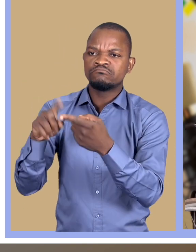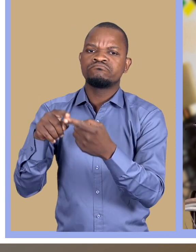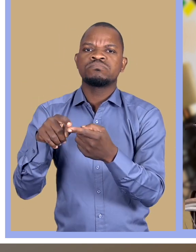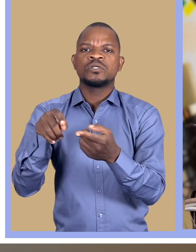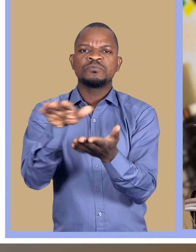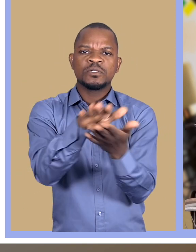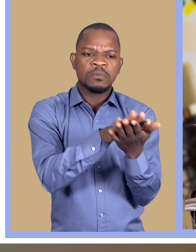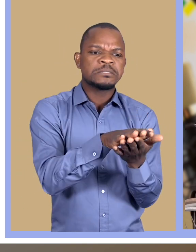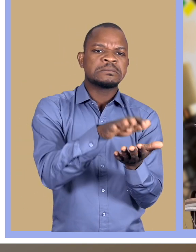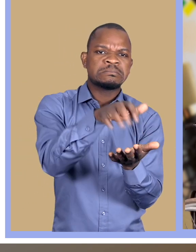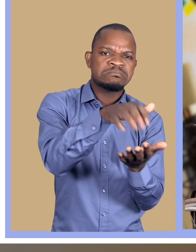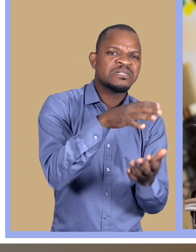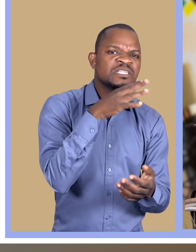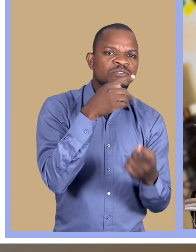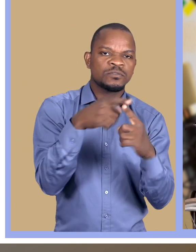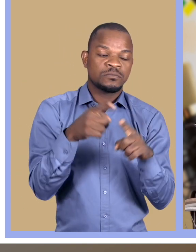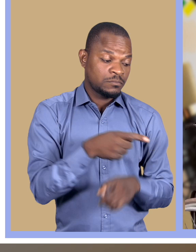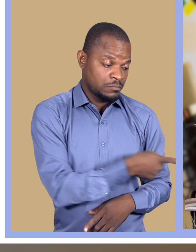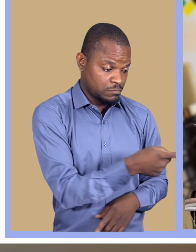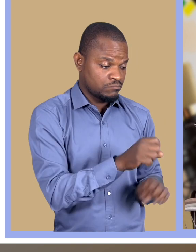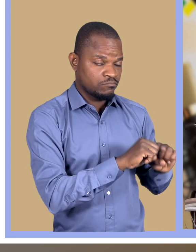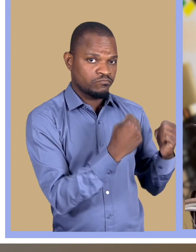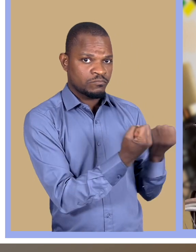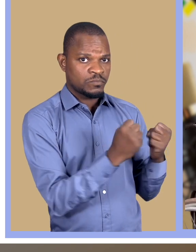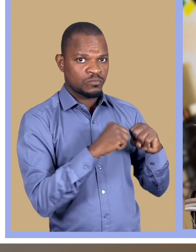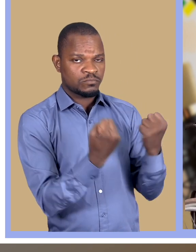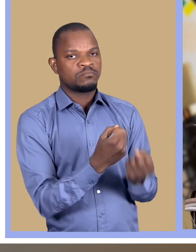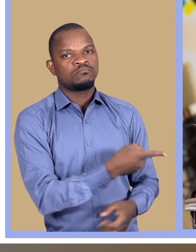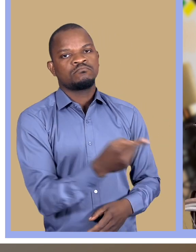são estas organizações que estão lá. São elas que fazem